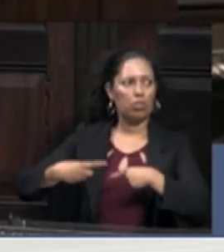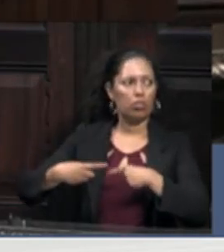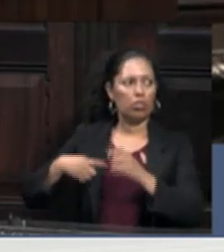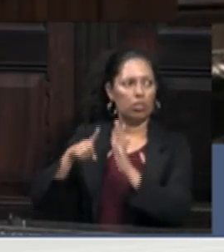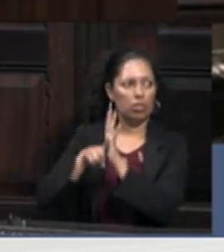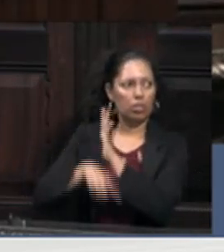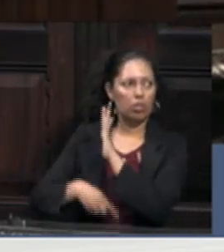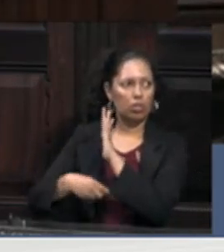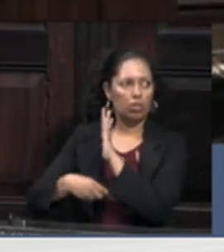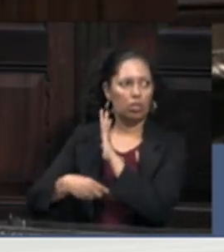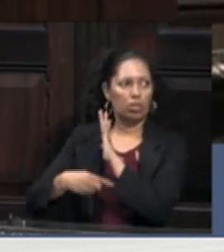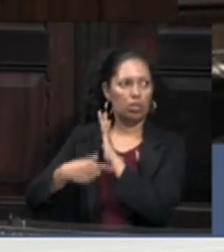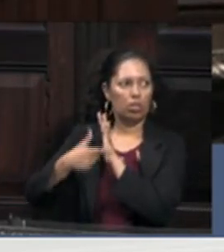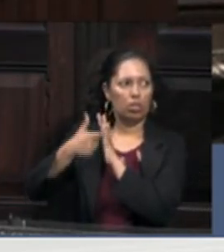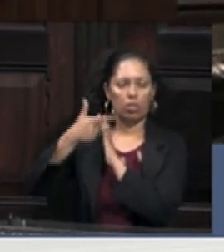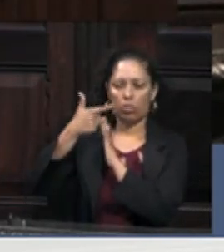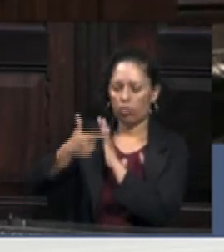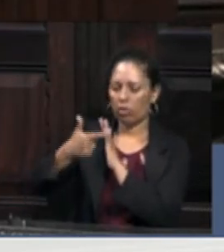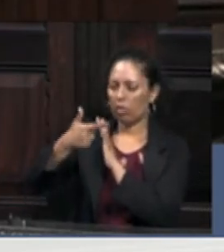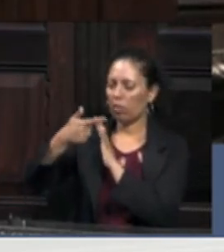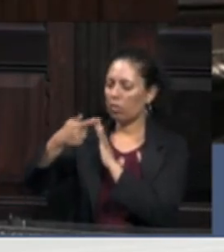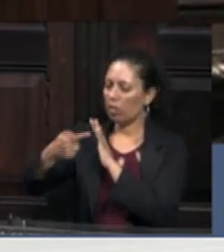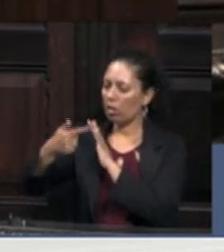de 262 milhões de reais.